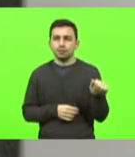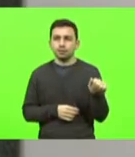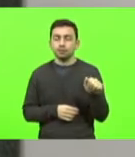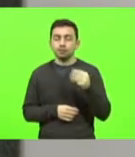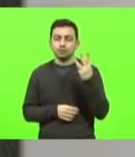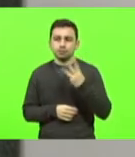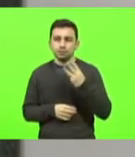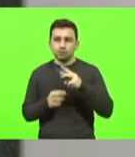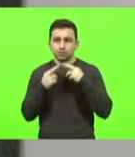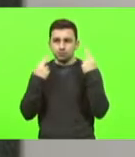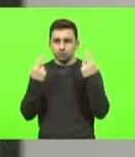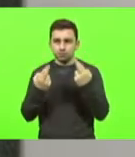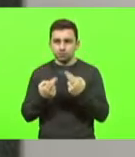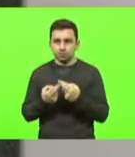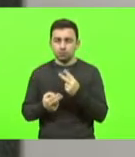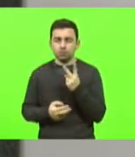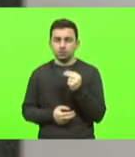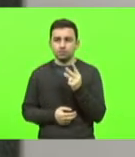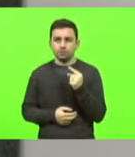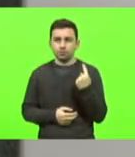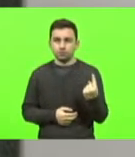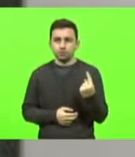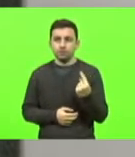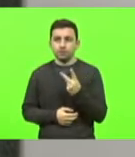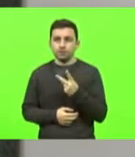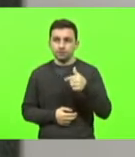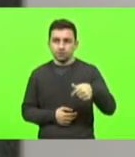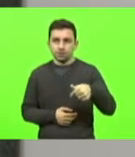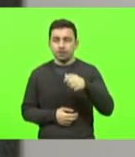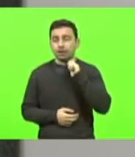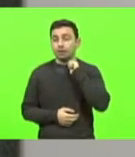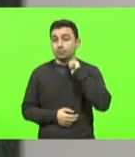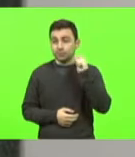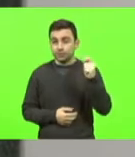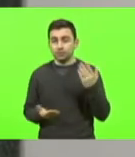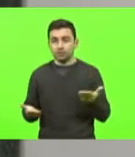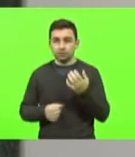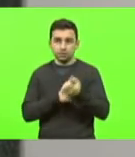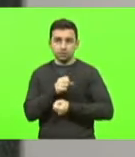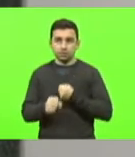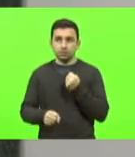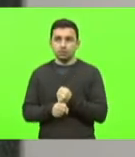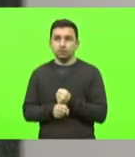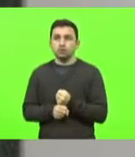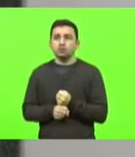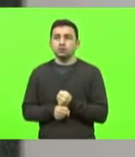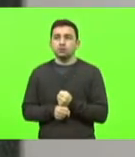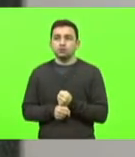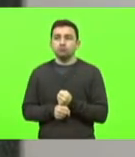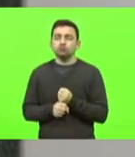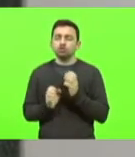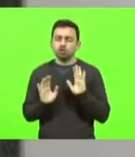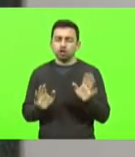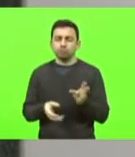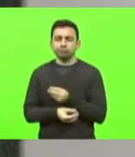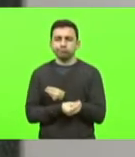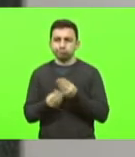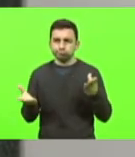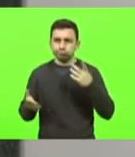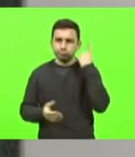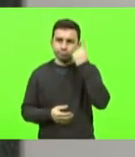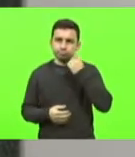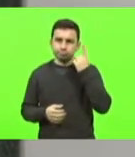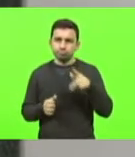ordinária 2021, realizada 27 de abril deste ano, já distribuída previamente aos senhores deputados, membros